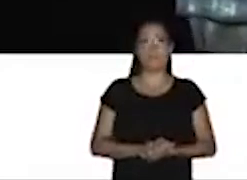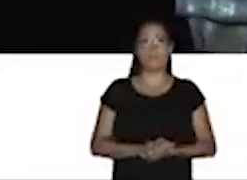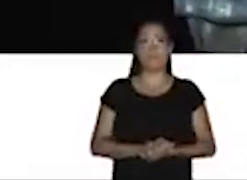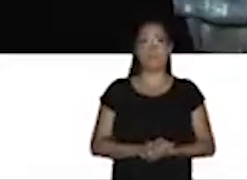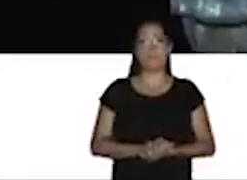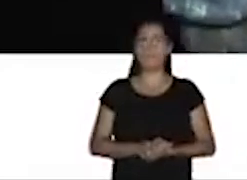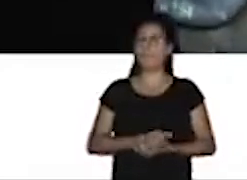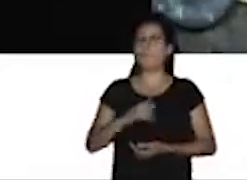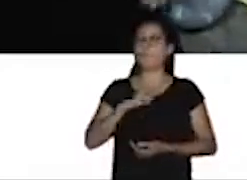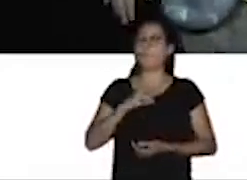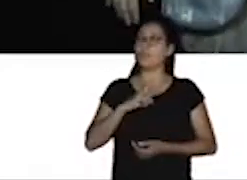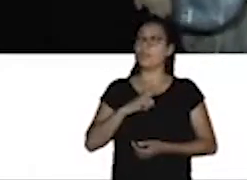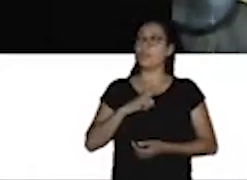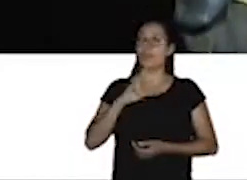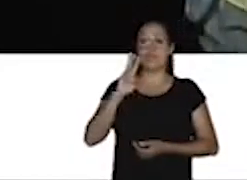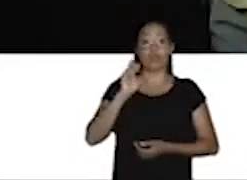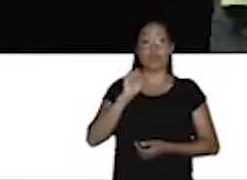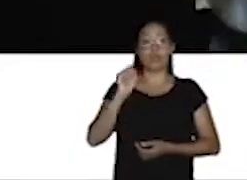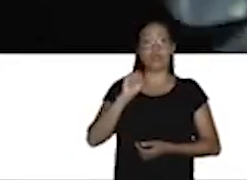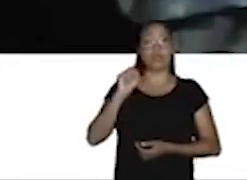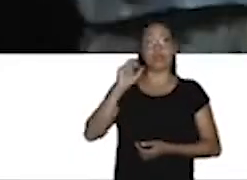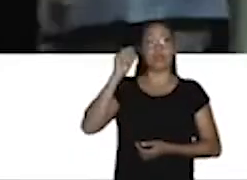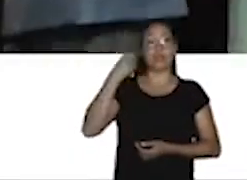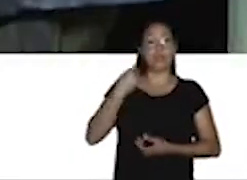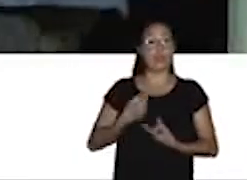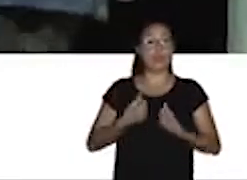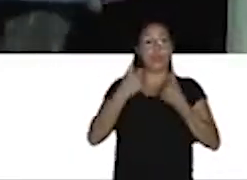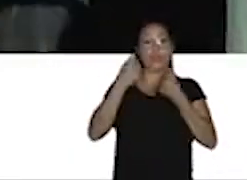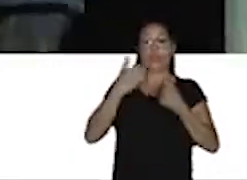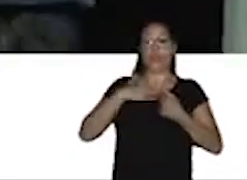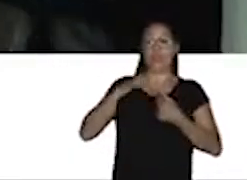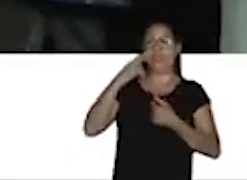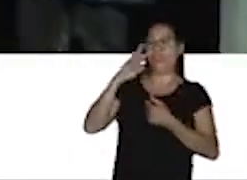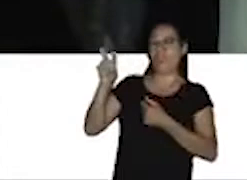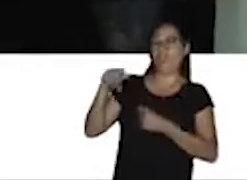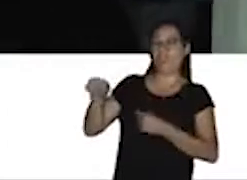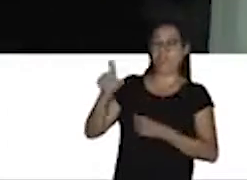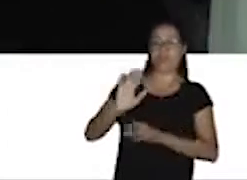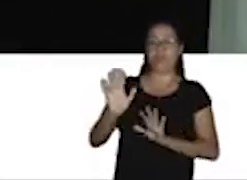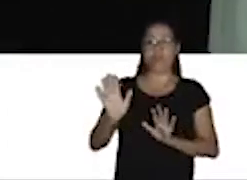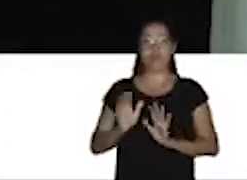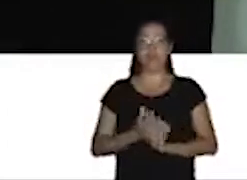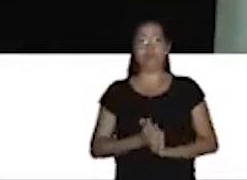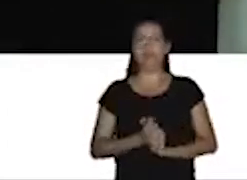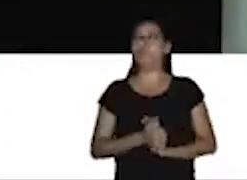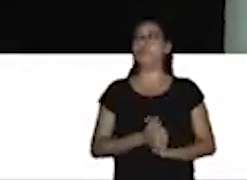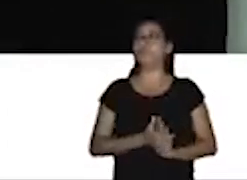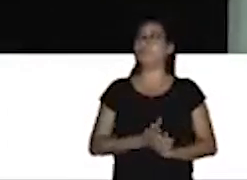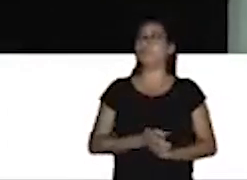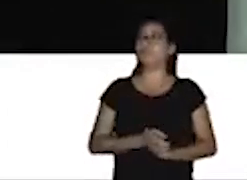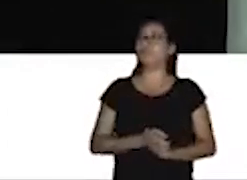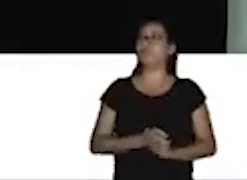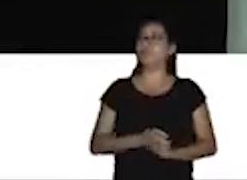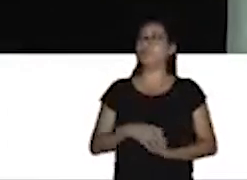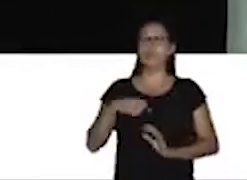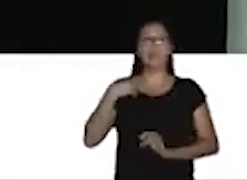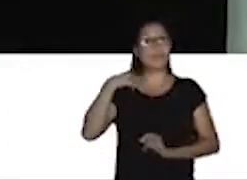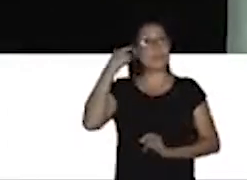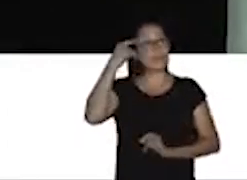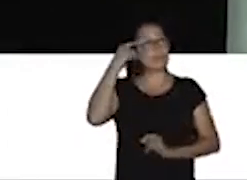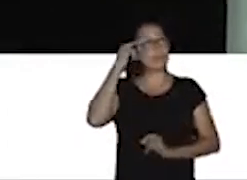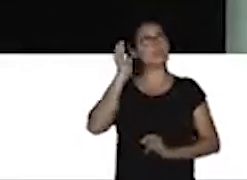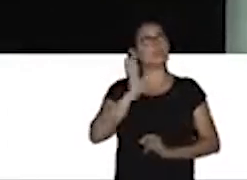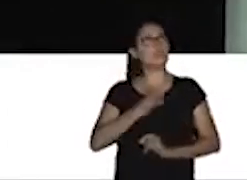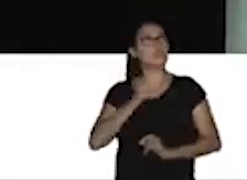indo porque faz dois segundos que eu sou rico, já não posso ver a cara de vocês. Já que viu, é pobre assim, né? Fica tá. Rico, fica um diabo. Tamira, tá, olha só, eu tava pensando, já